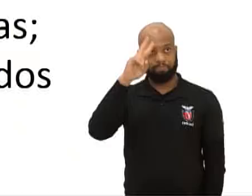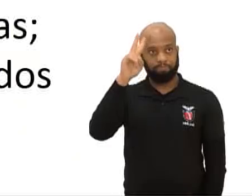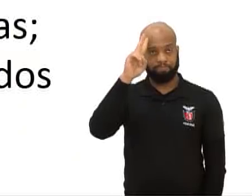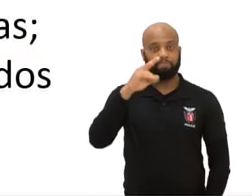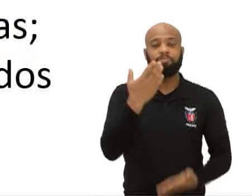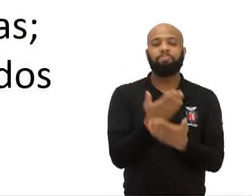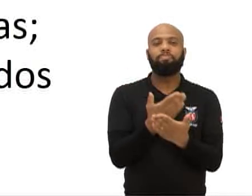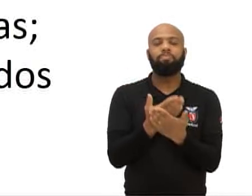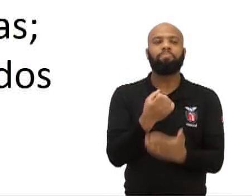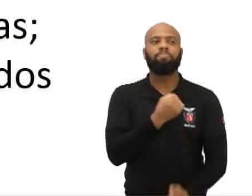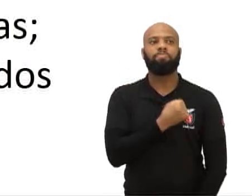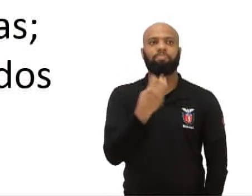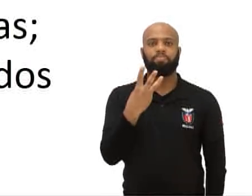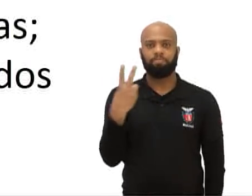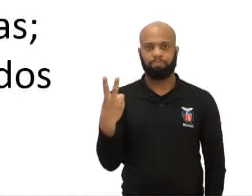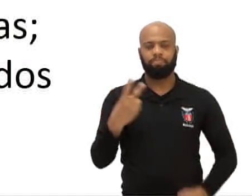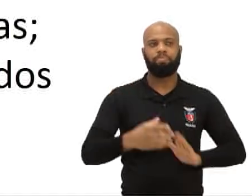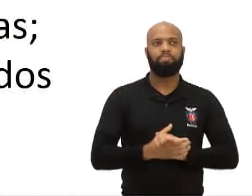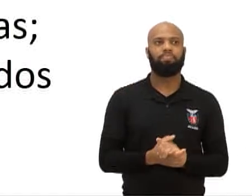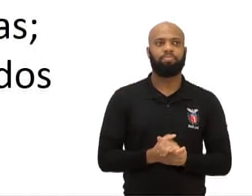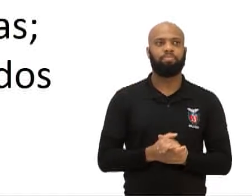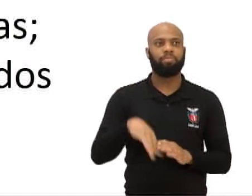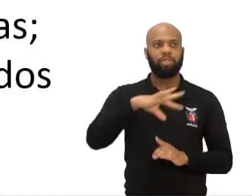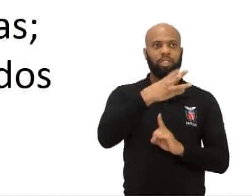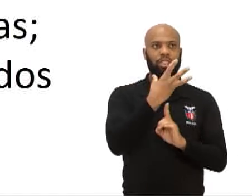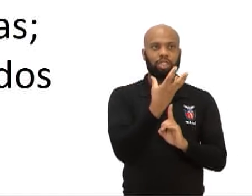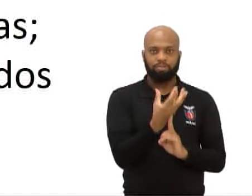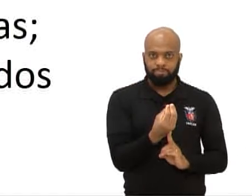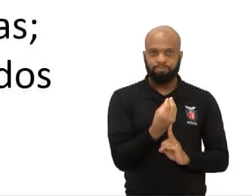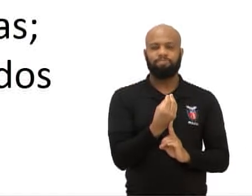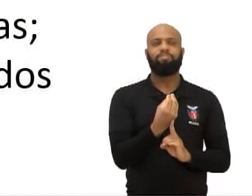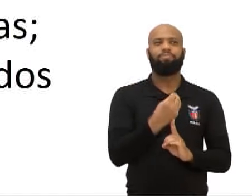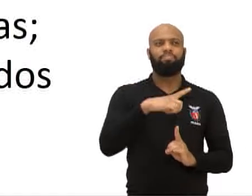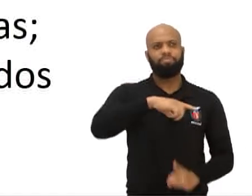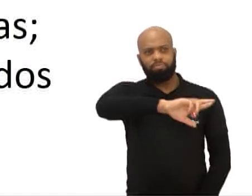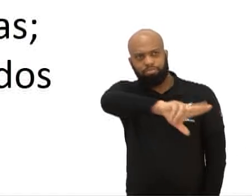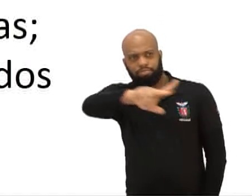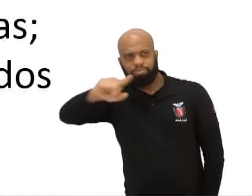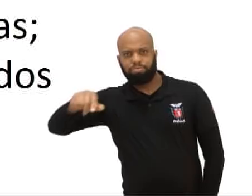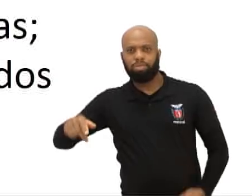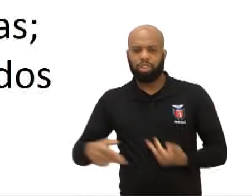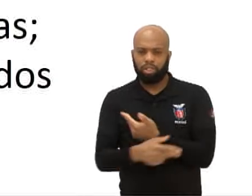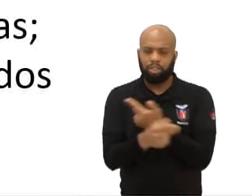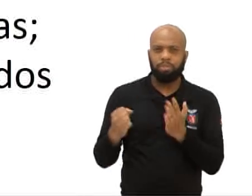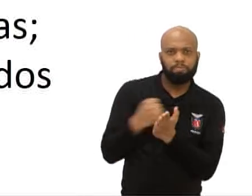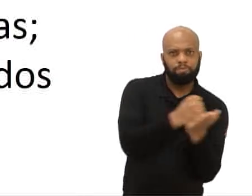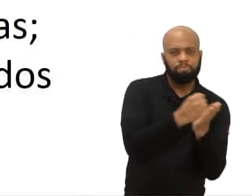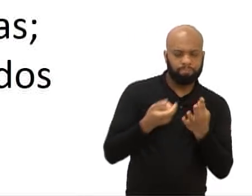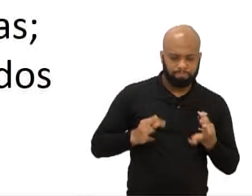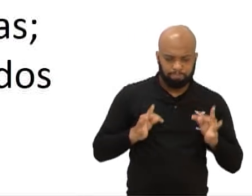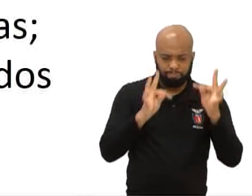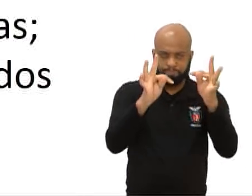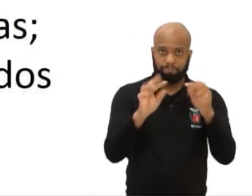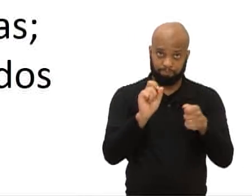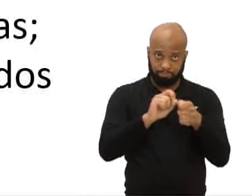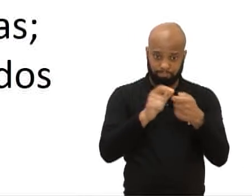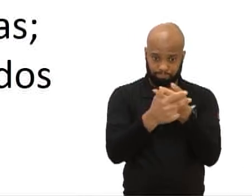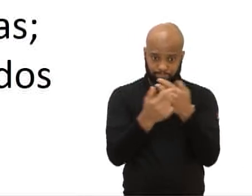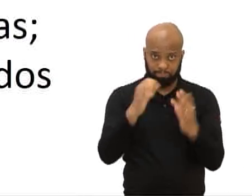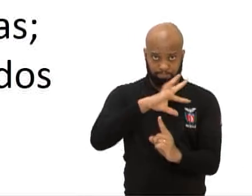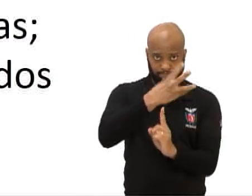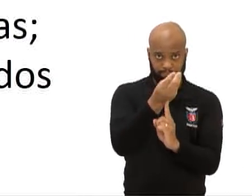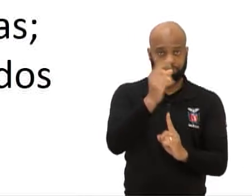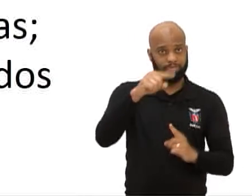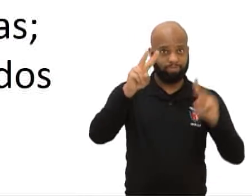Relembrando a aula de número 32. A arte multimídia explora recursos tecnológicos na elaboração das obras. Então, foi